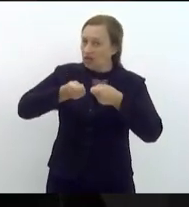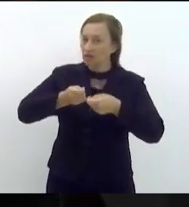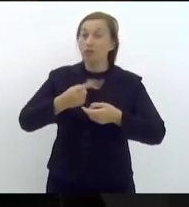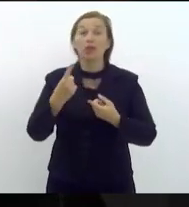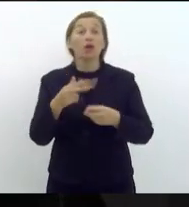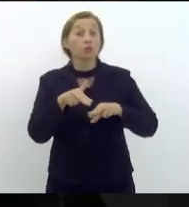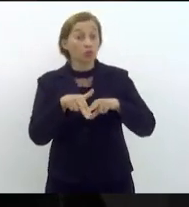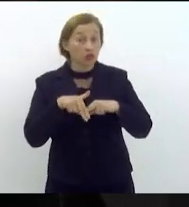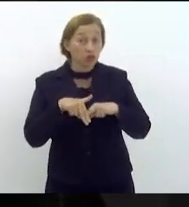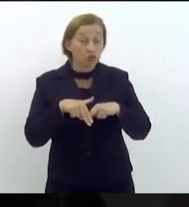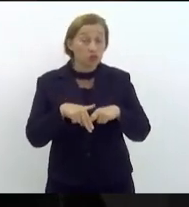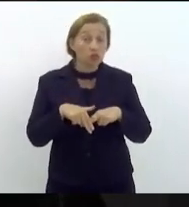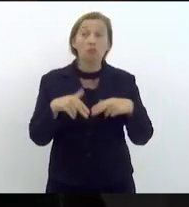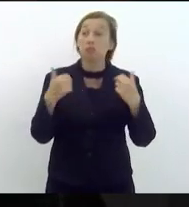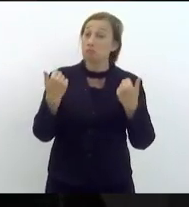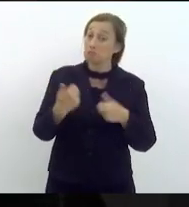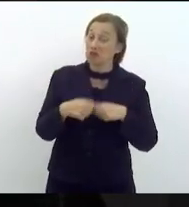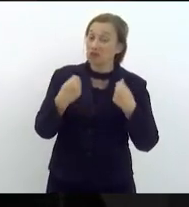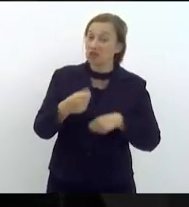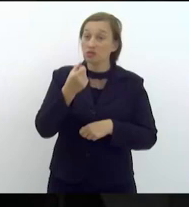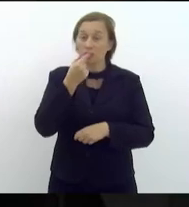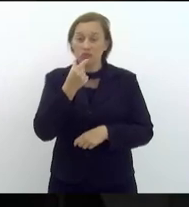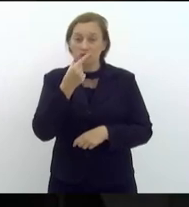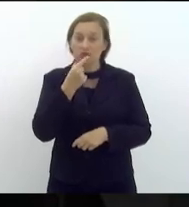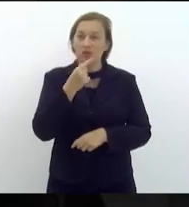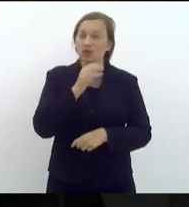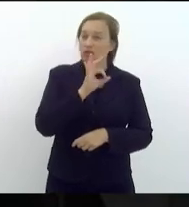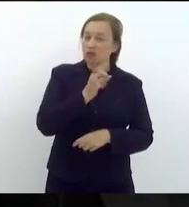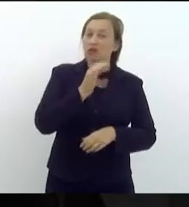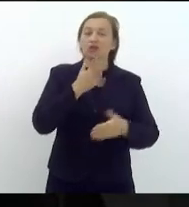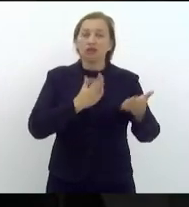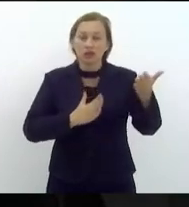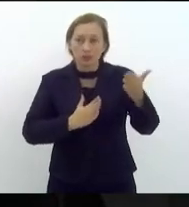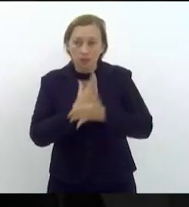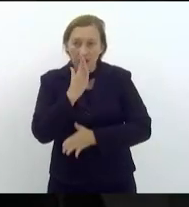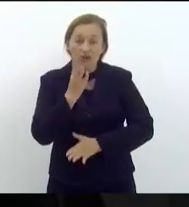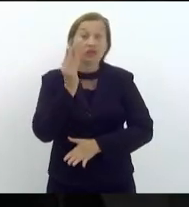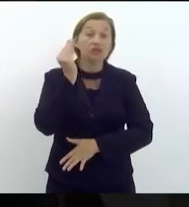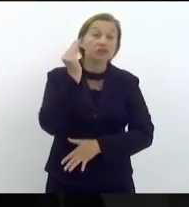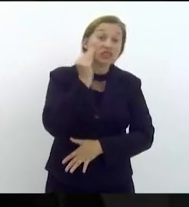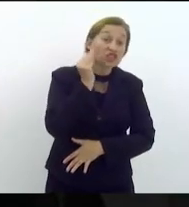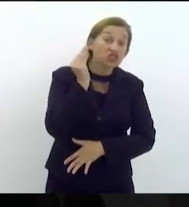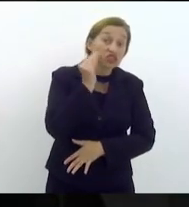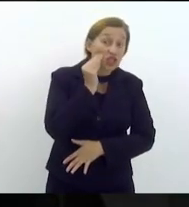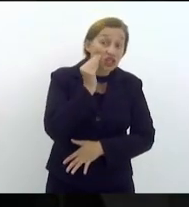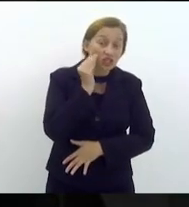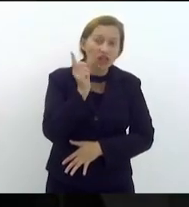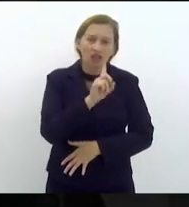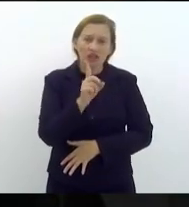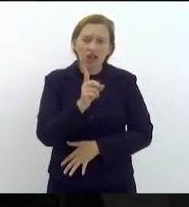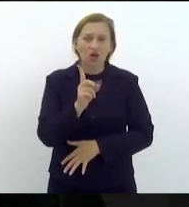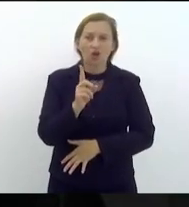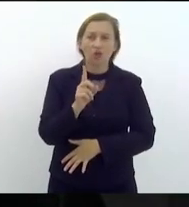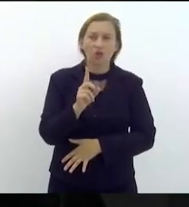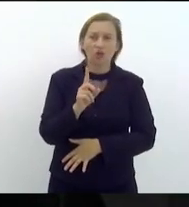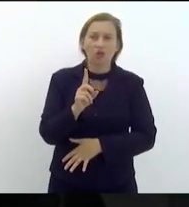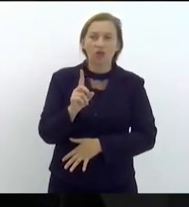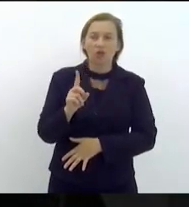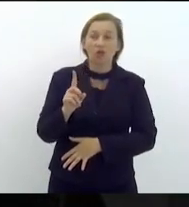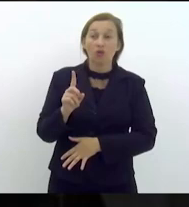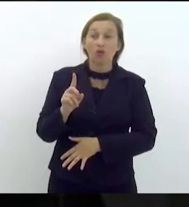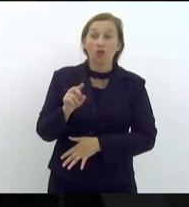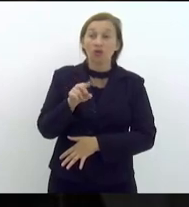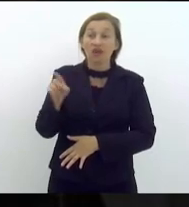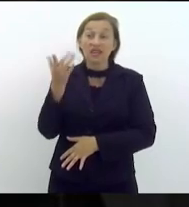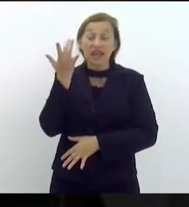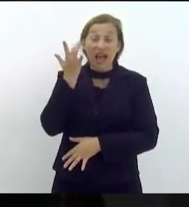Portanto tem que ser um medicamento listado aprovado testado E não aqueles que eles acham